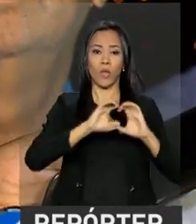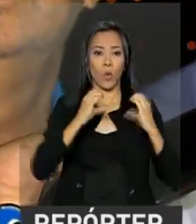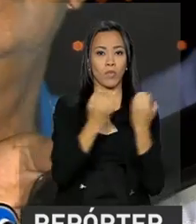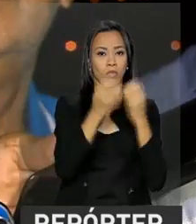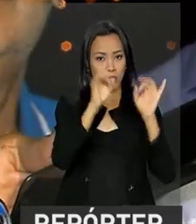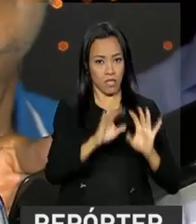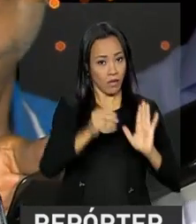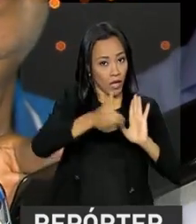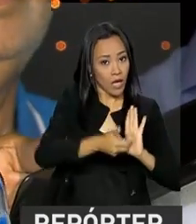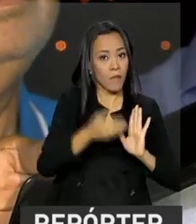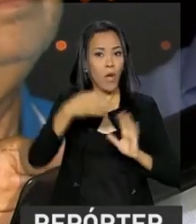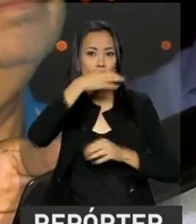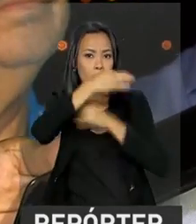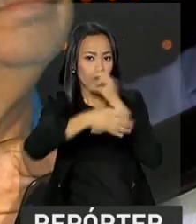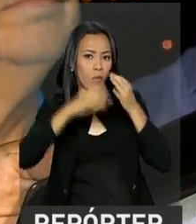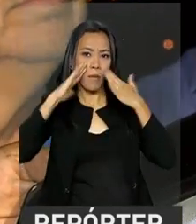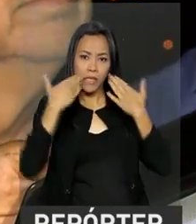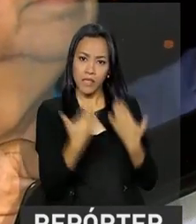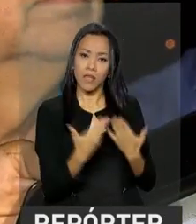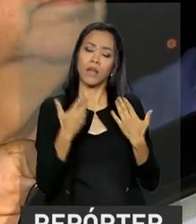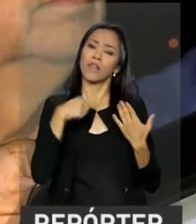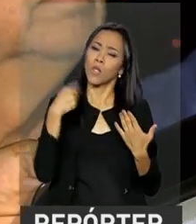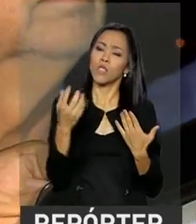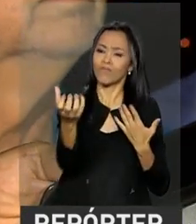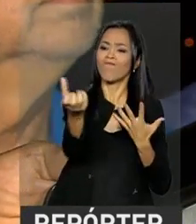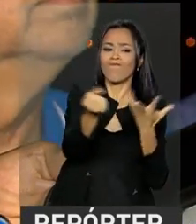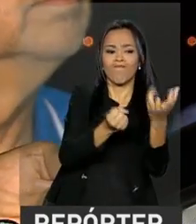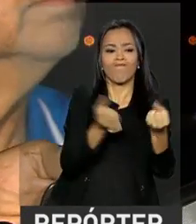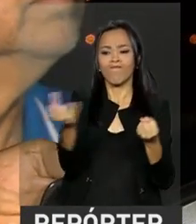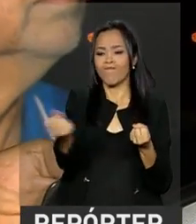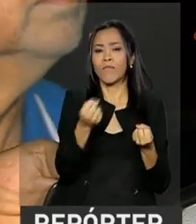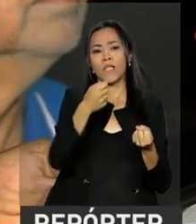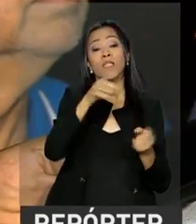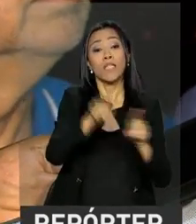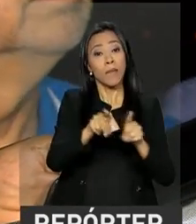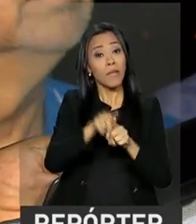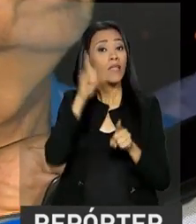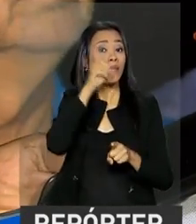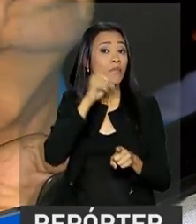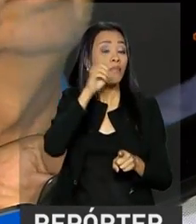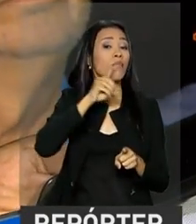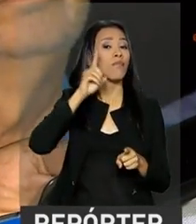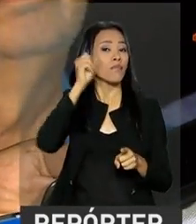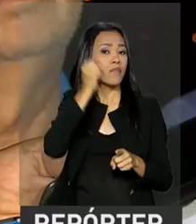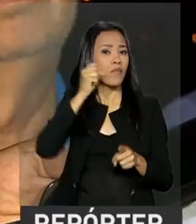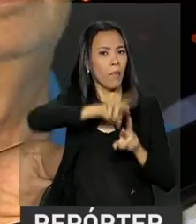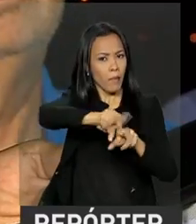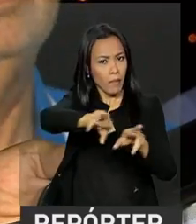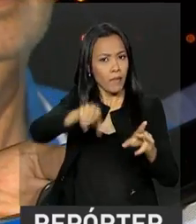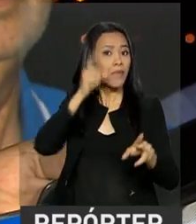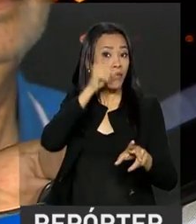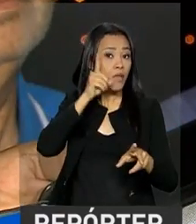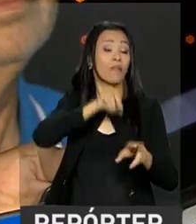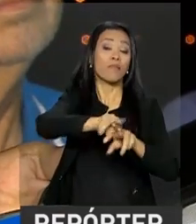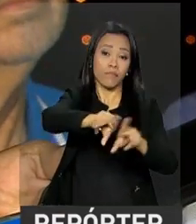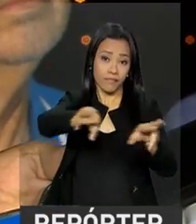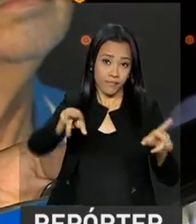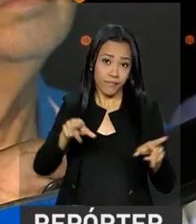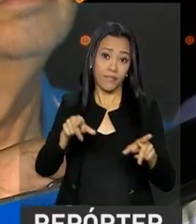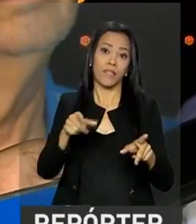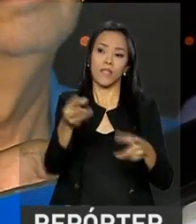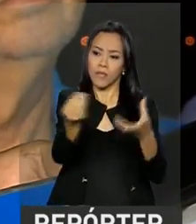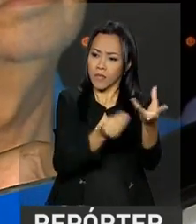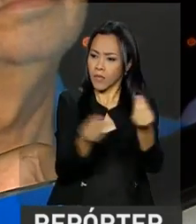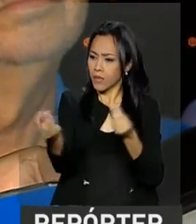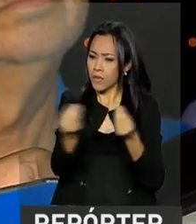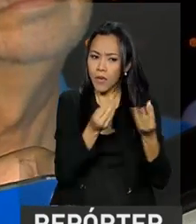vista E mesmo quando absorvemos a opinião de muitos parlamentares que trouxeram da sua base a opinião a a o